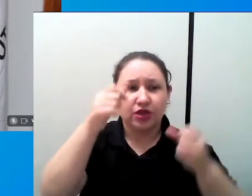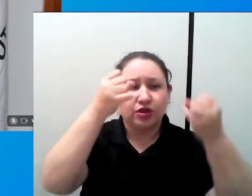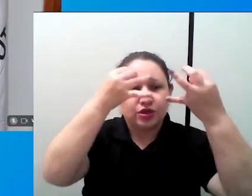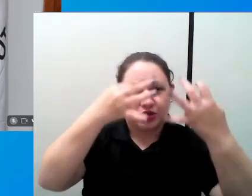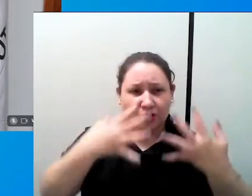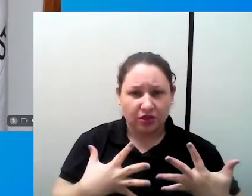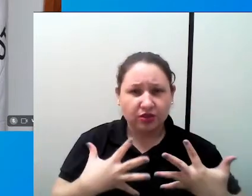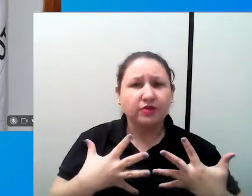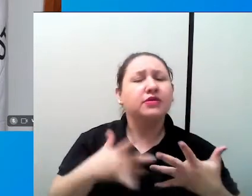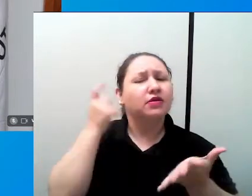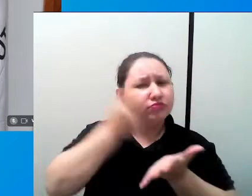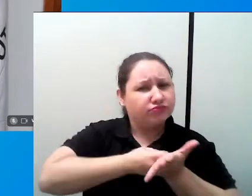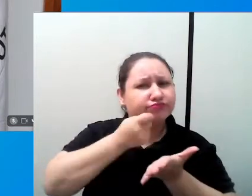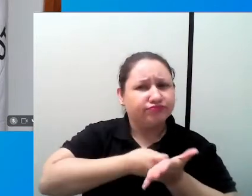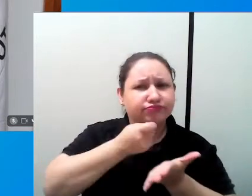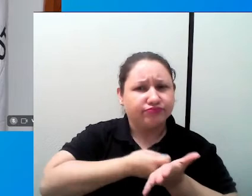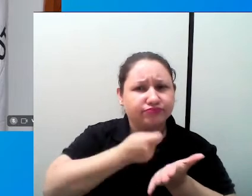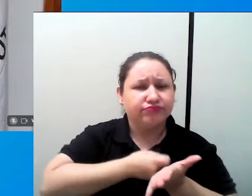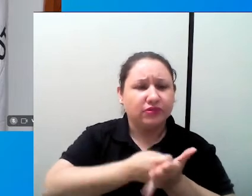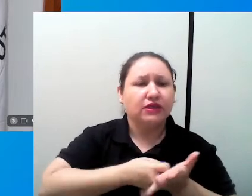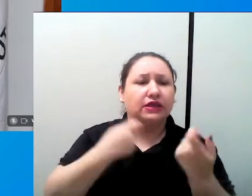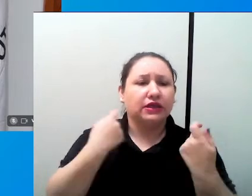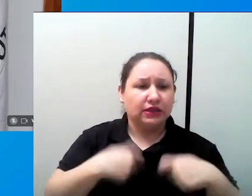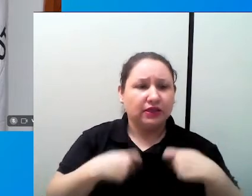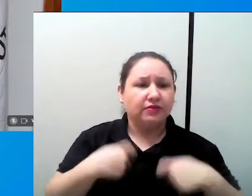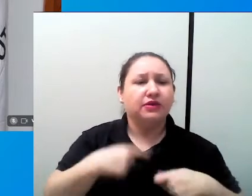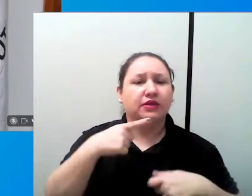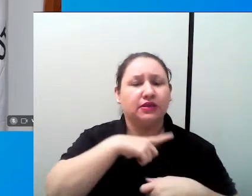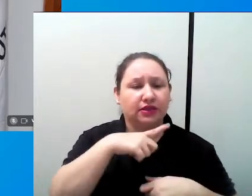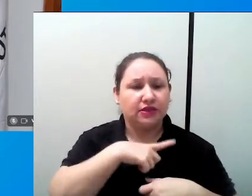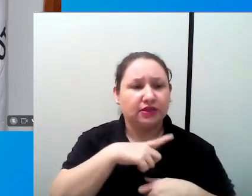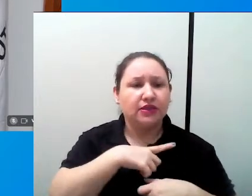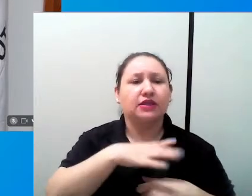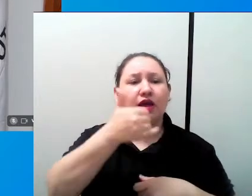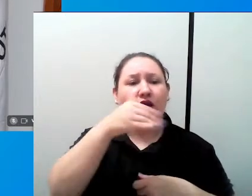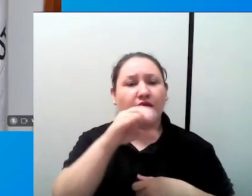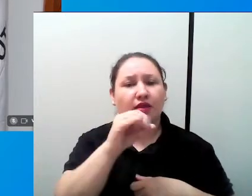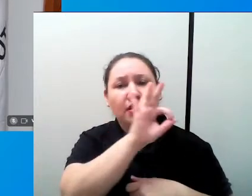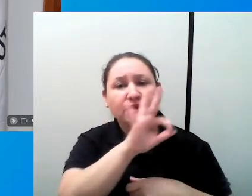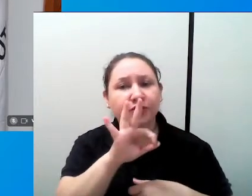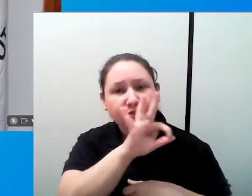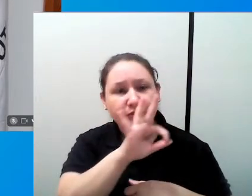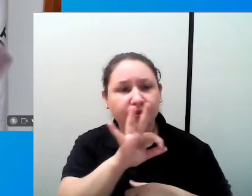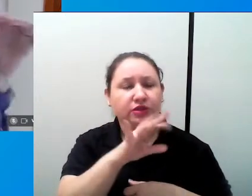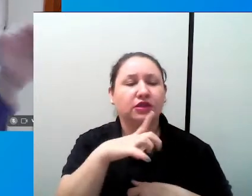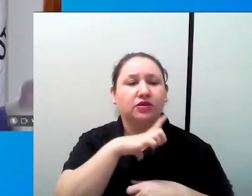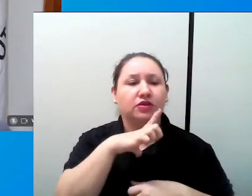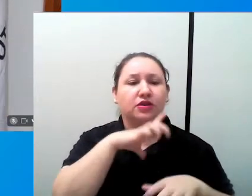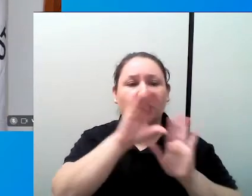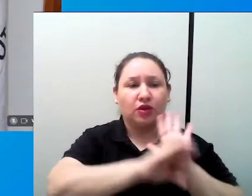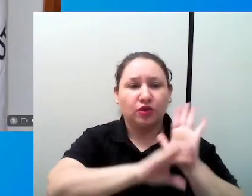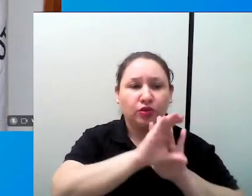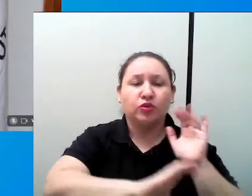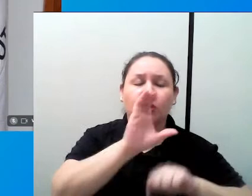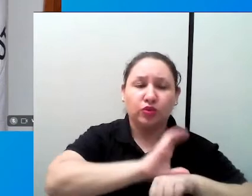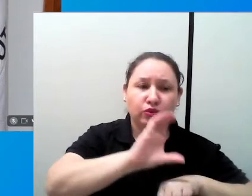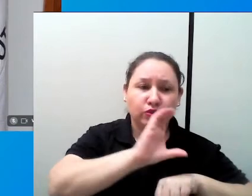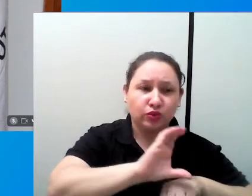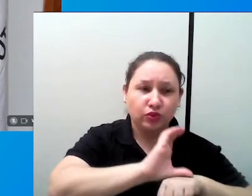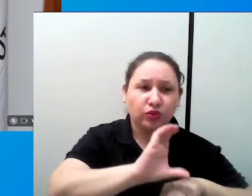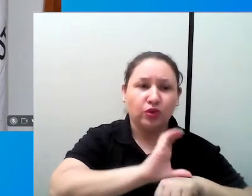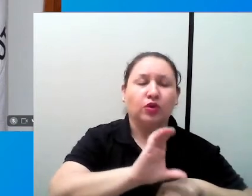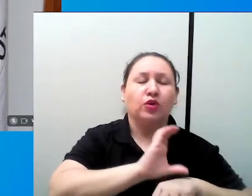A obrigatoriedade, né, de se garantir o percentual mínimo de 10% da carga horária dos cursos de graduação